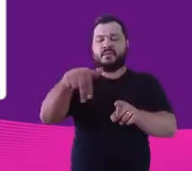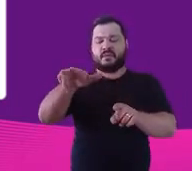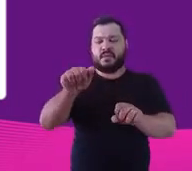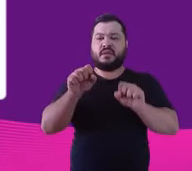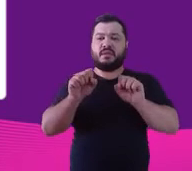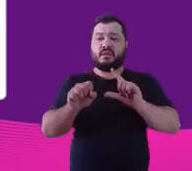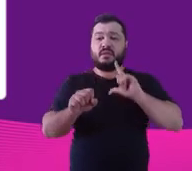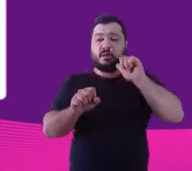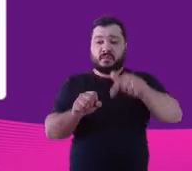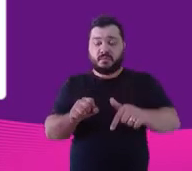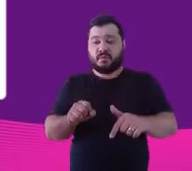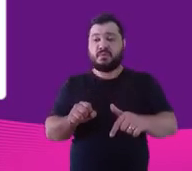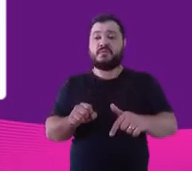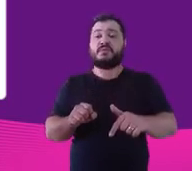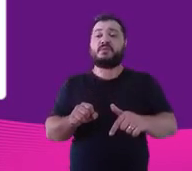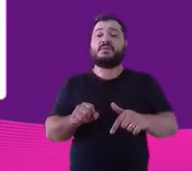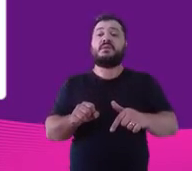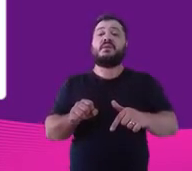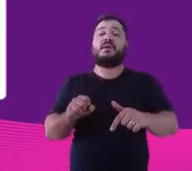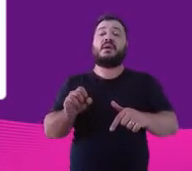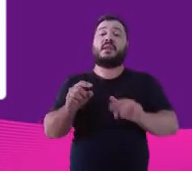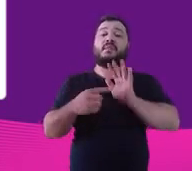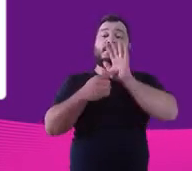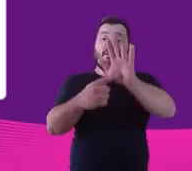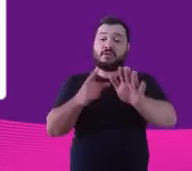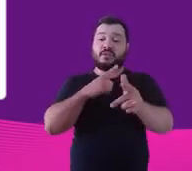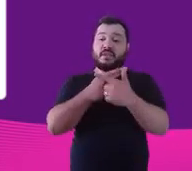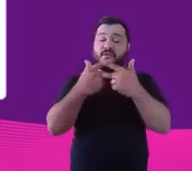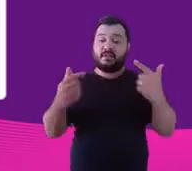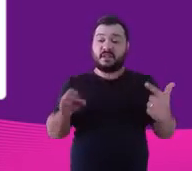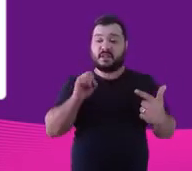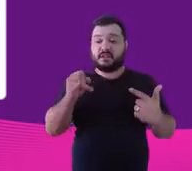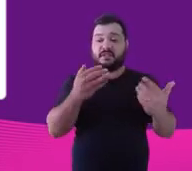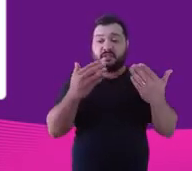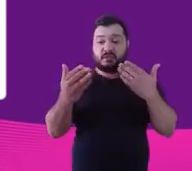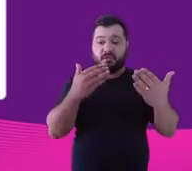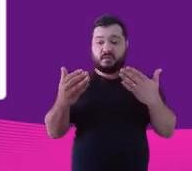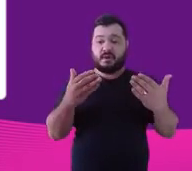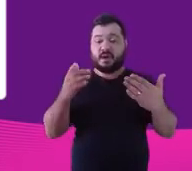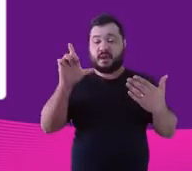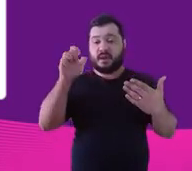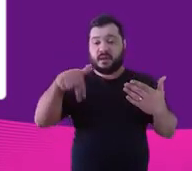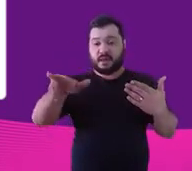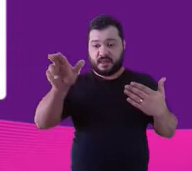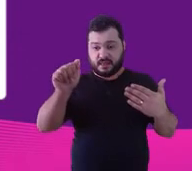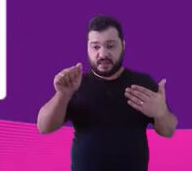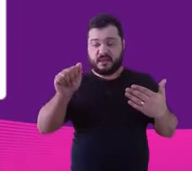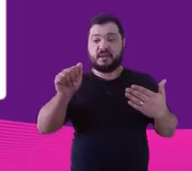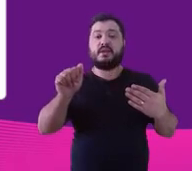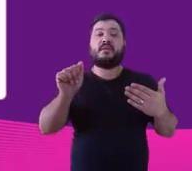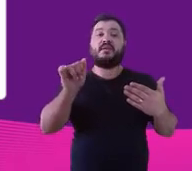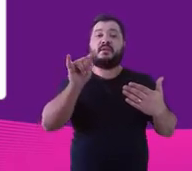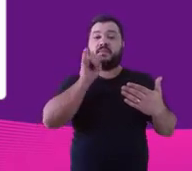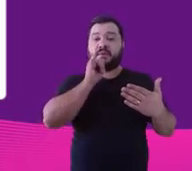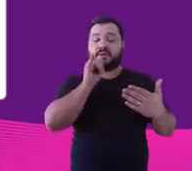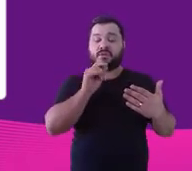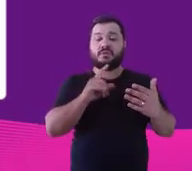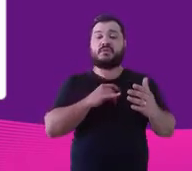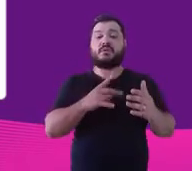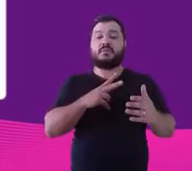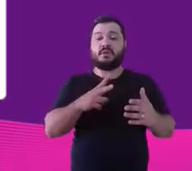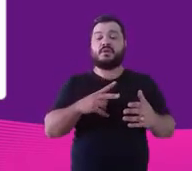pós-transplante ela sim tá mostrando ser vantajosa quando comparado a lenalidomida isoladamente particularmente nos pacientes